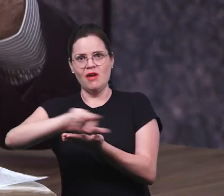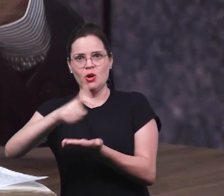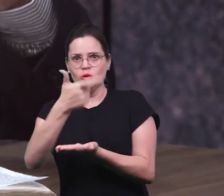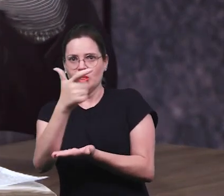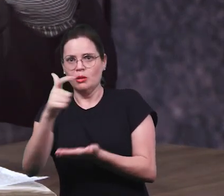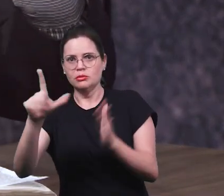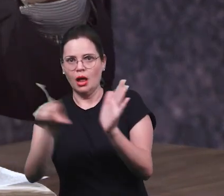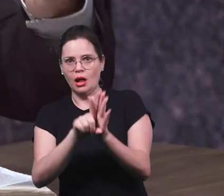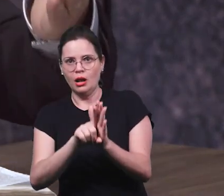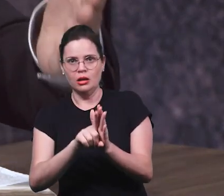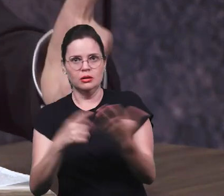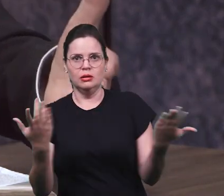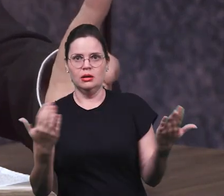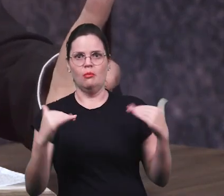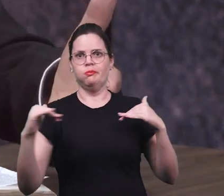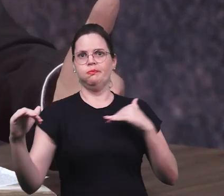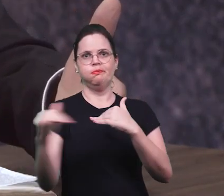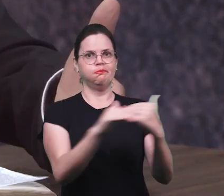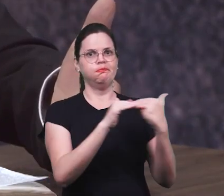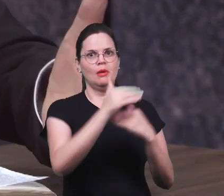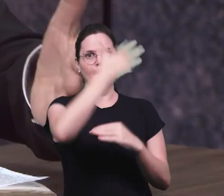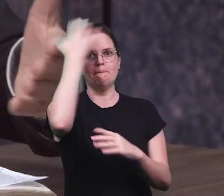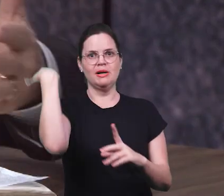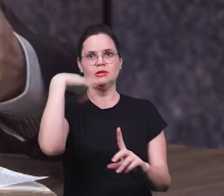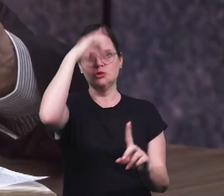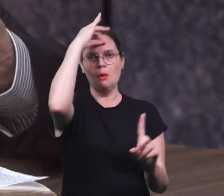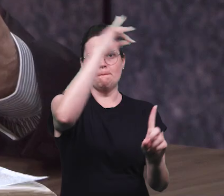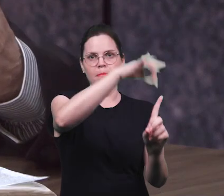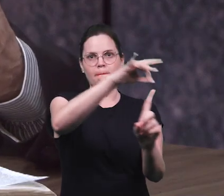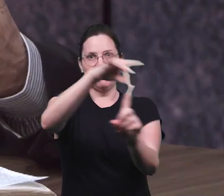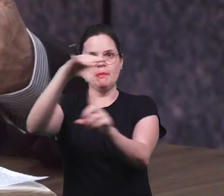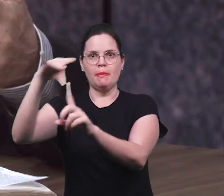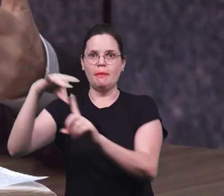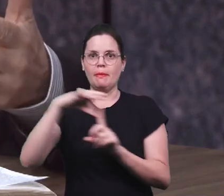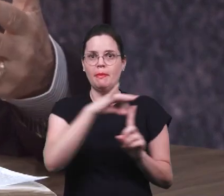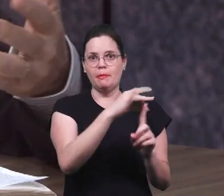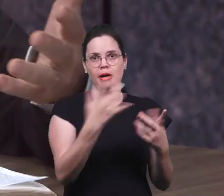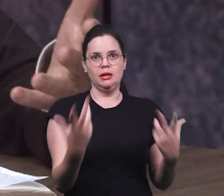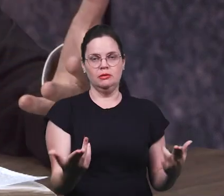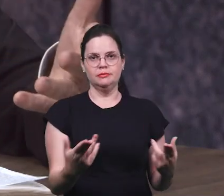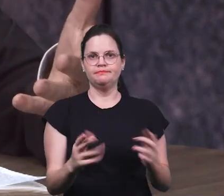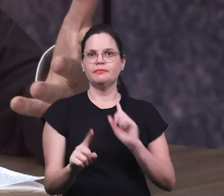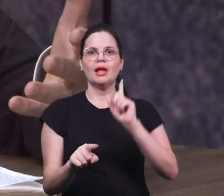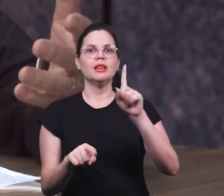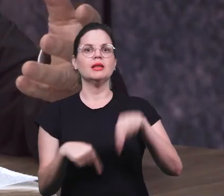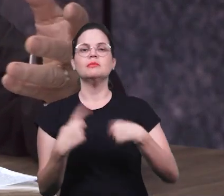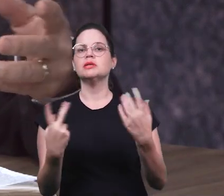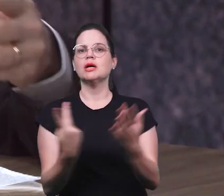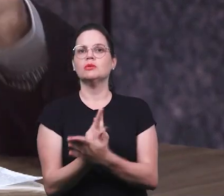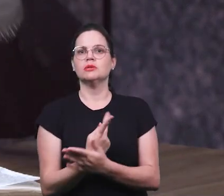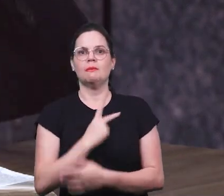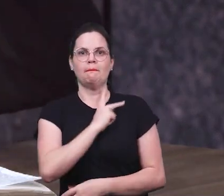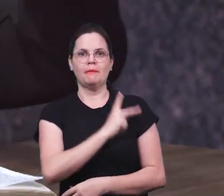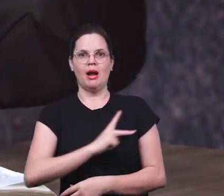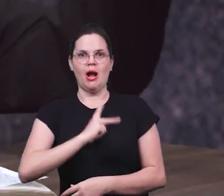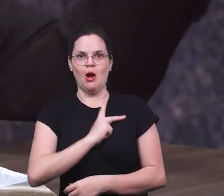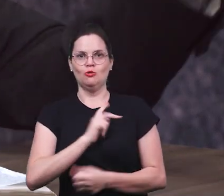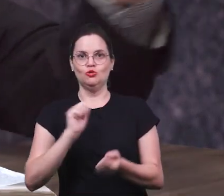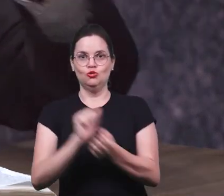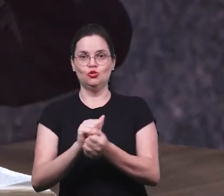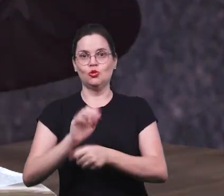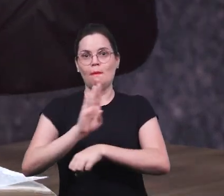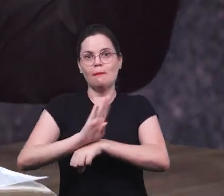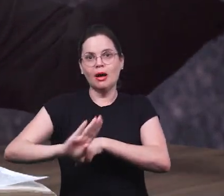soberania, ele batizou a todos com o Espírito Santo. Depois chegaram Paulo e Barnabé e contaram as experiências